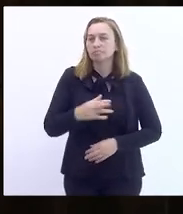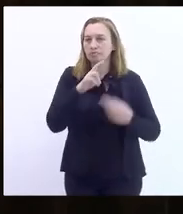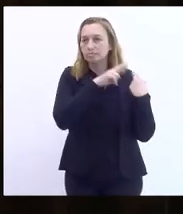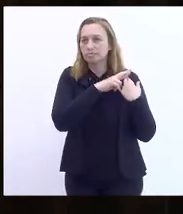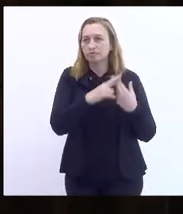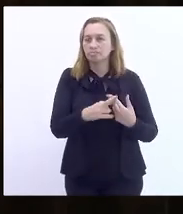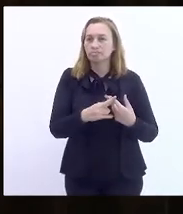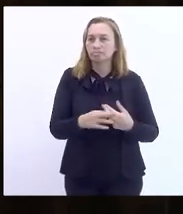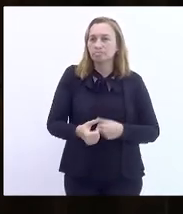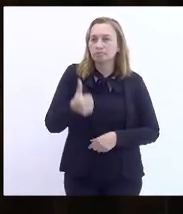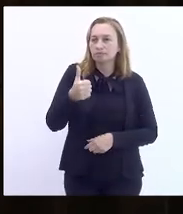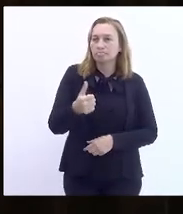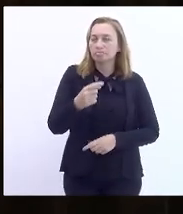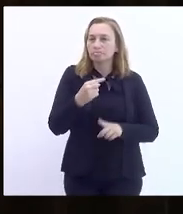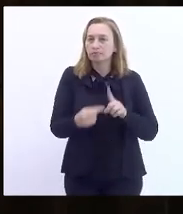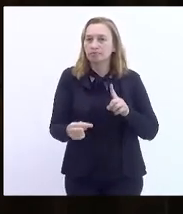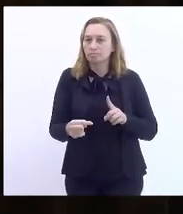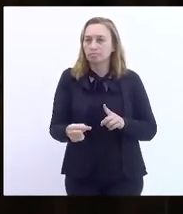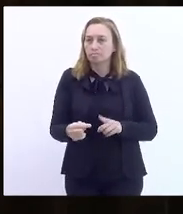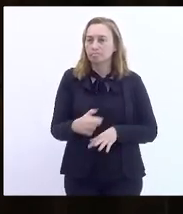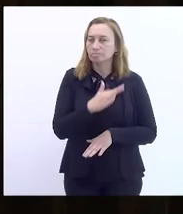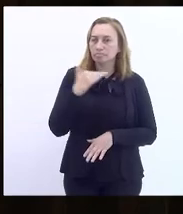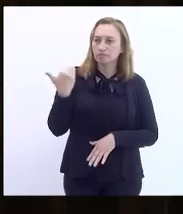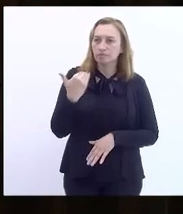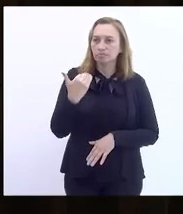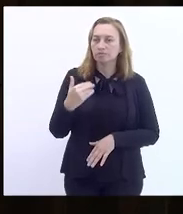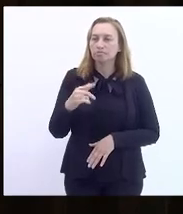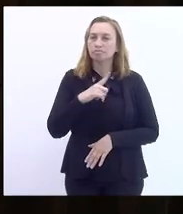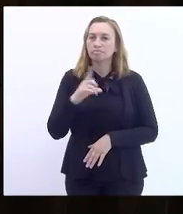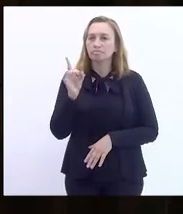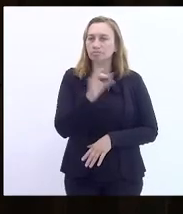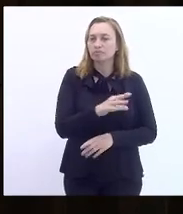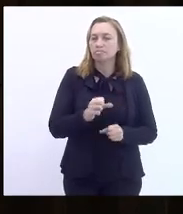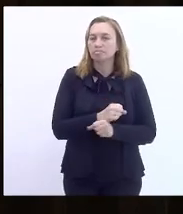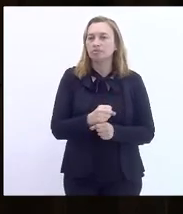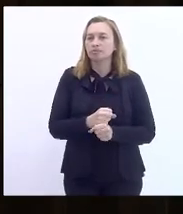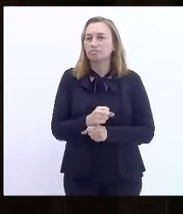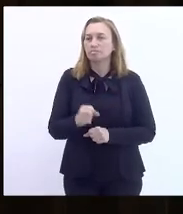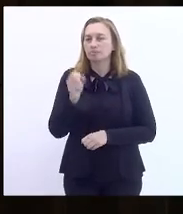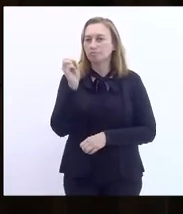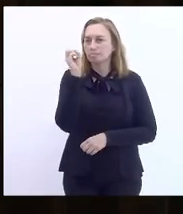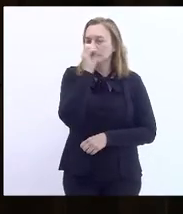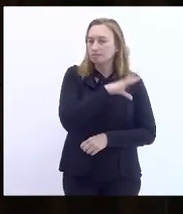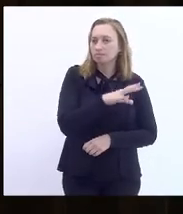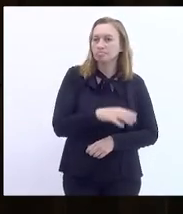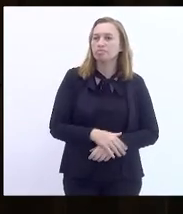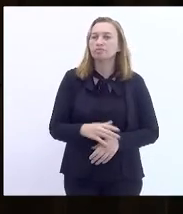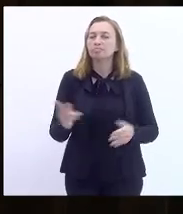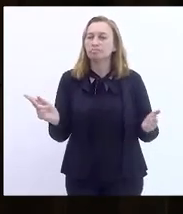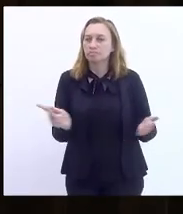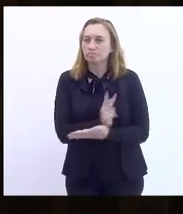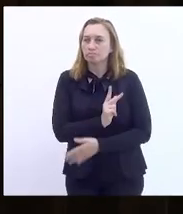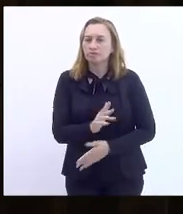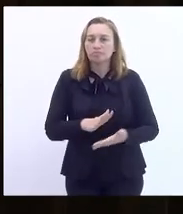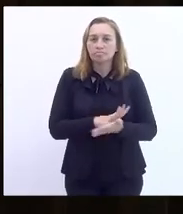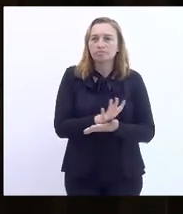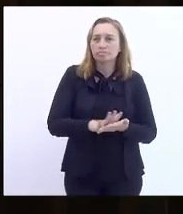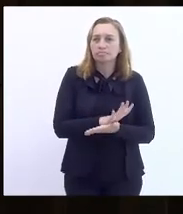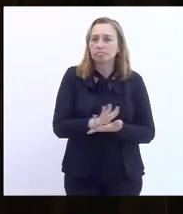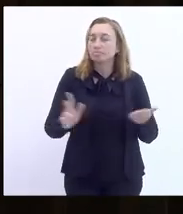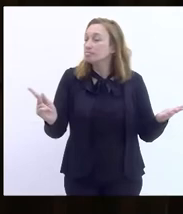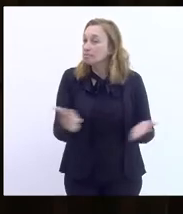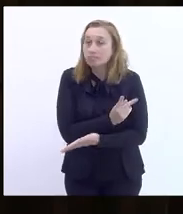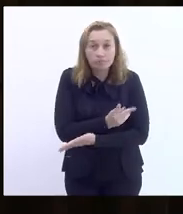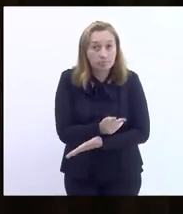responsável por quase um terço dos homens estiveram no último ano é um absurdo que isso aconteça aí que nada